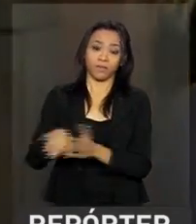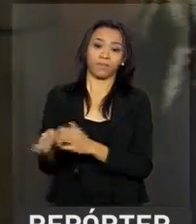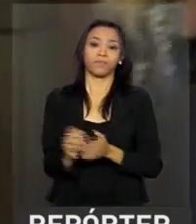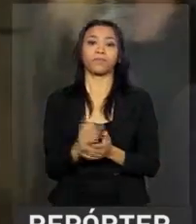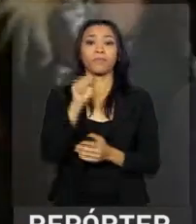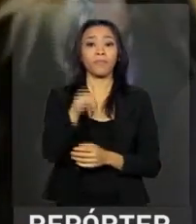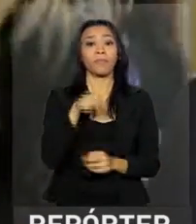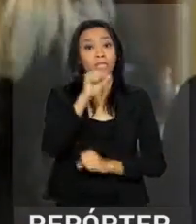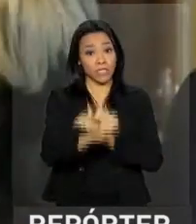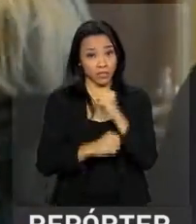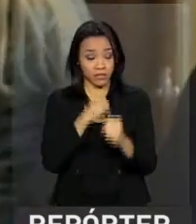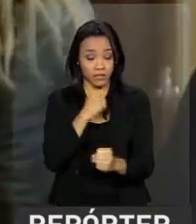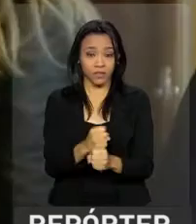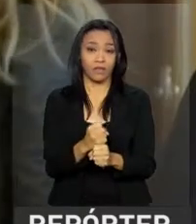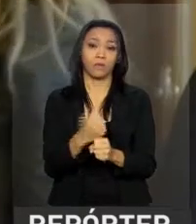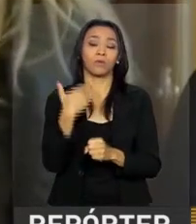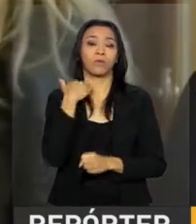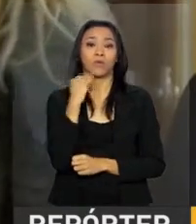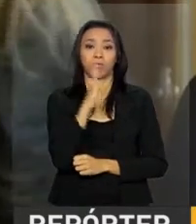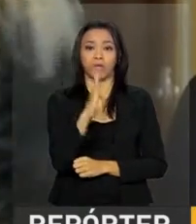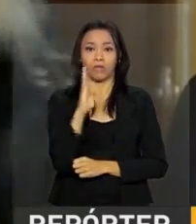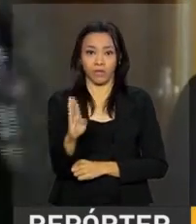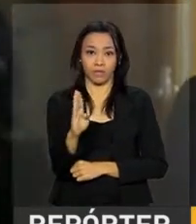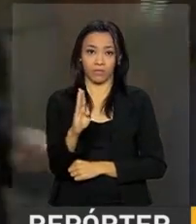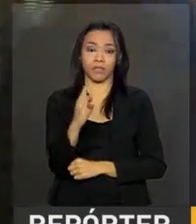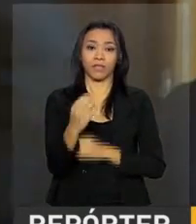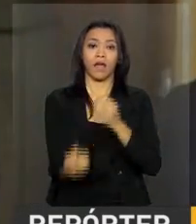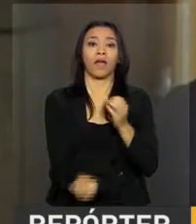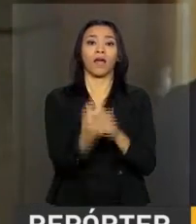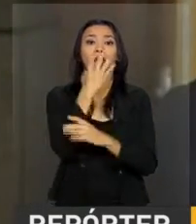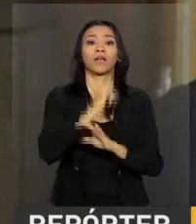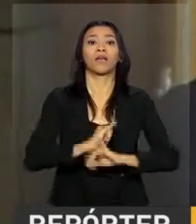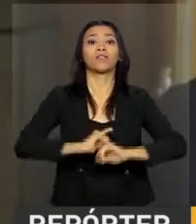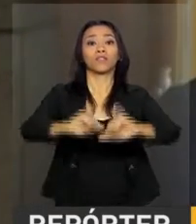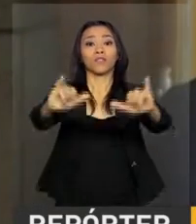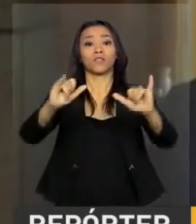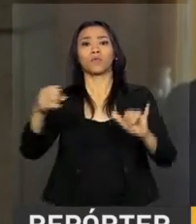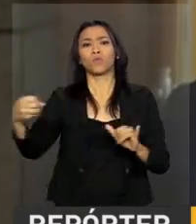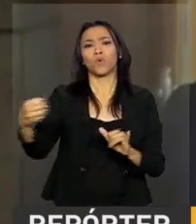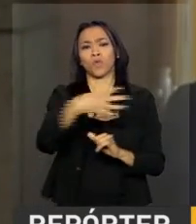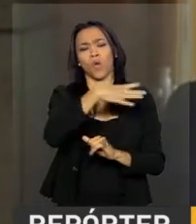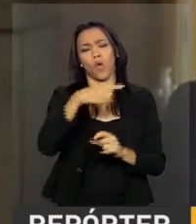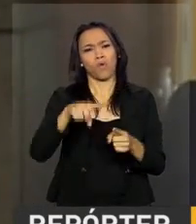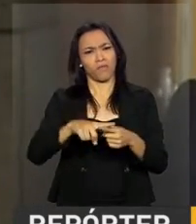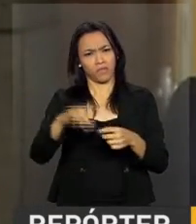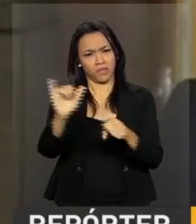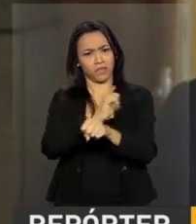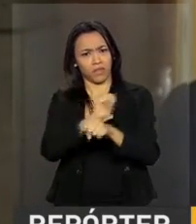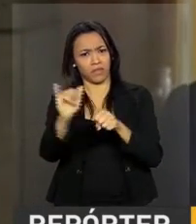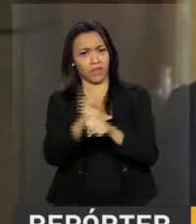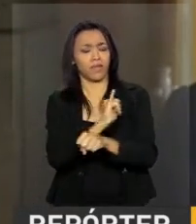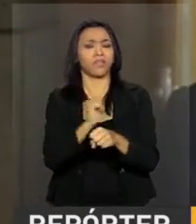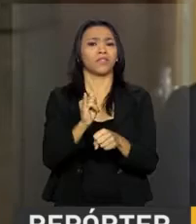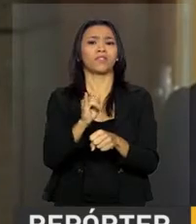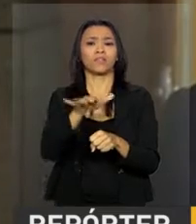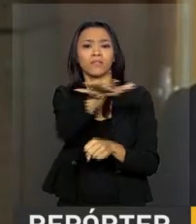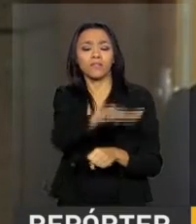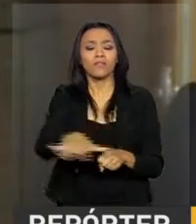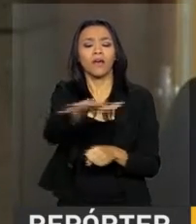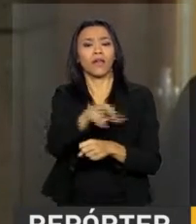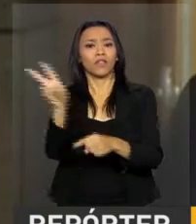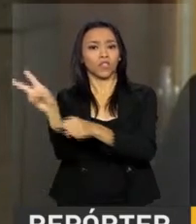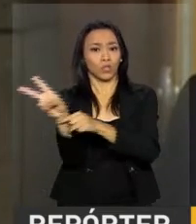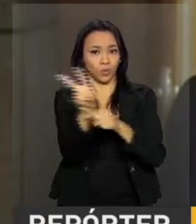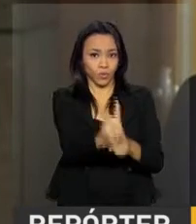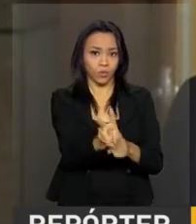o banco do brasil está lançando uma nova modalidade lastreados em aliciar com juros prefixados de 12